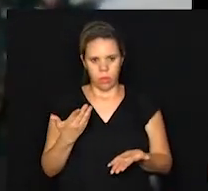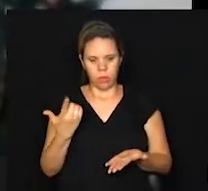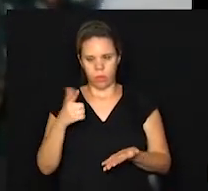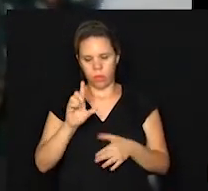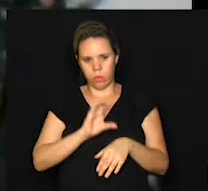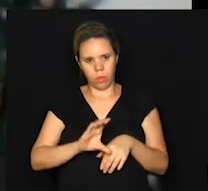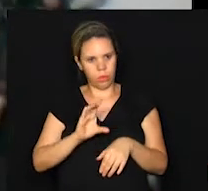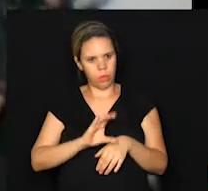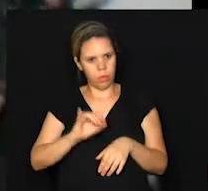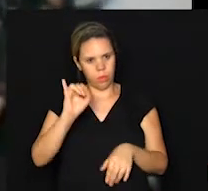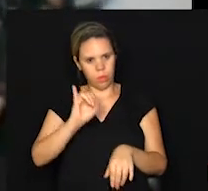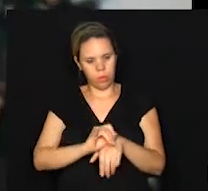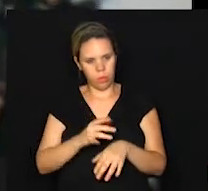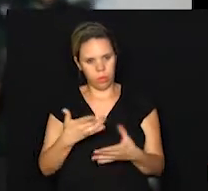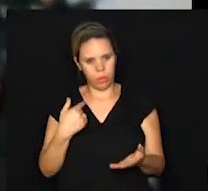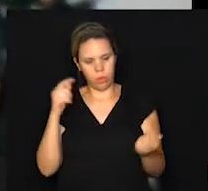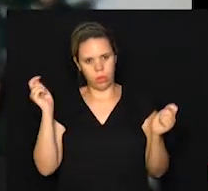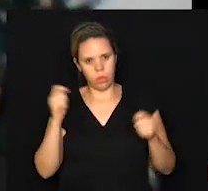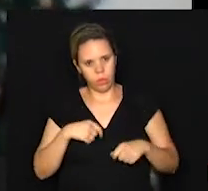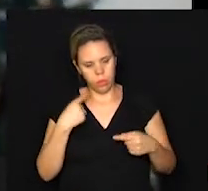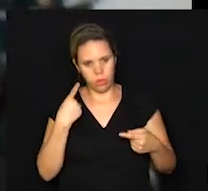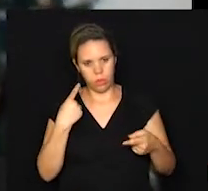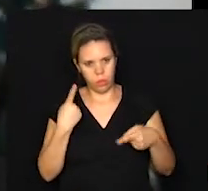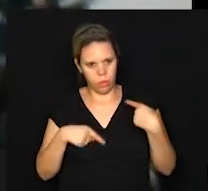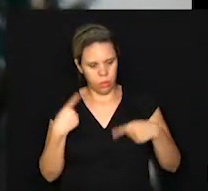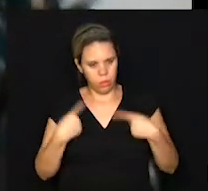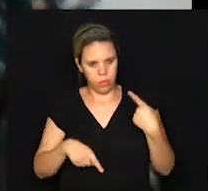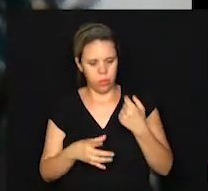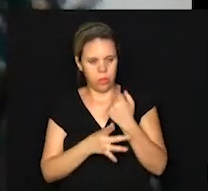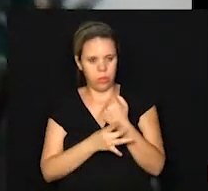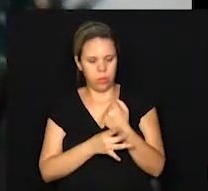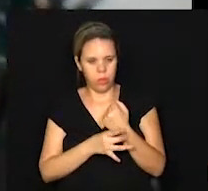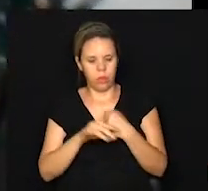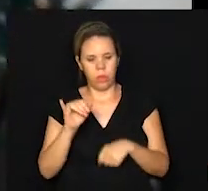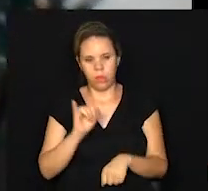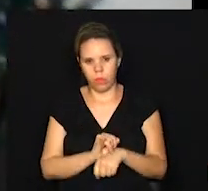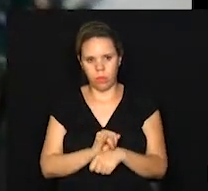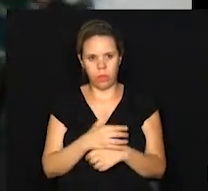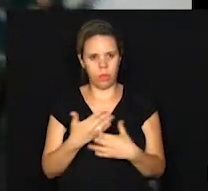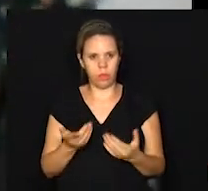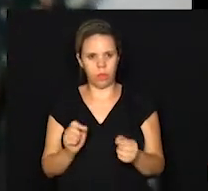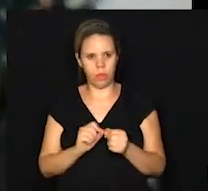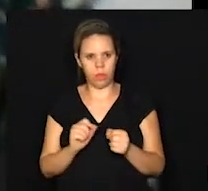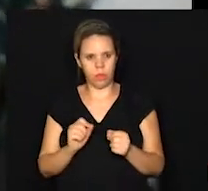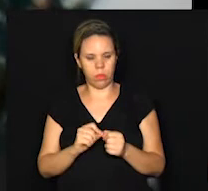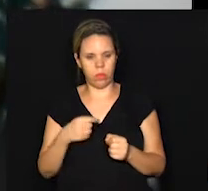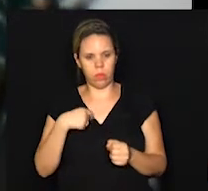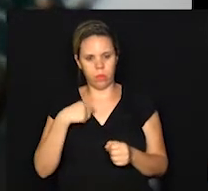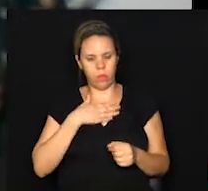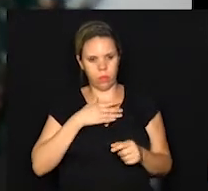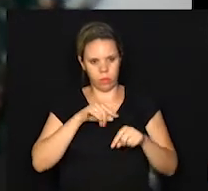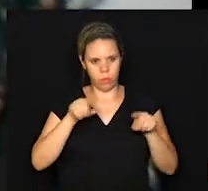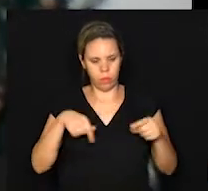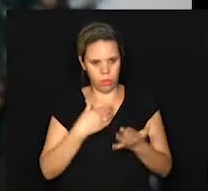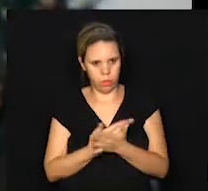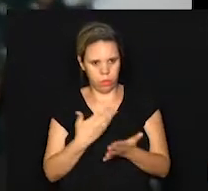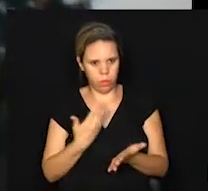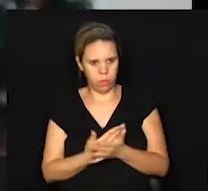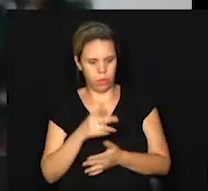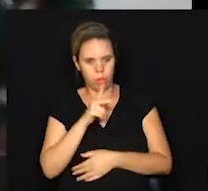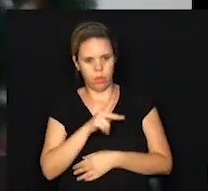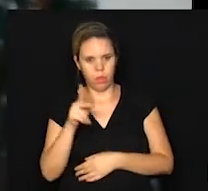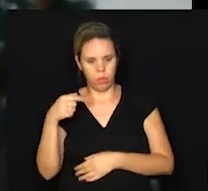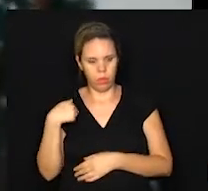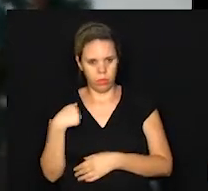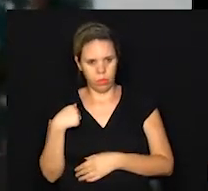internacionais é possível discutir questões de defesa e segurança internacional. Eles faziam isso na minha sala de aula. Eu sou aquela professora